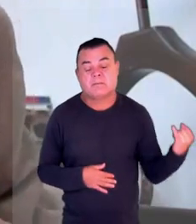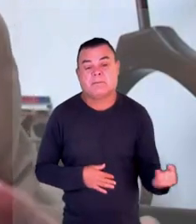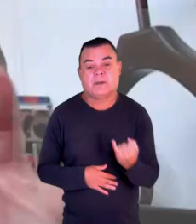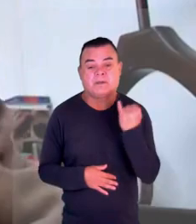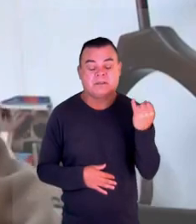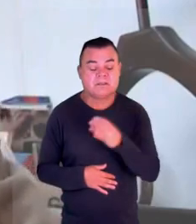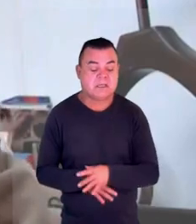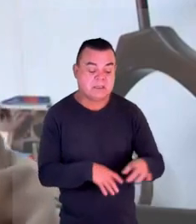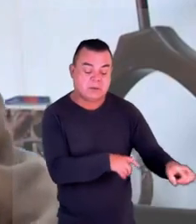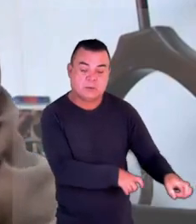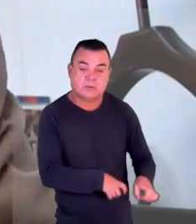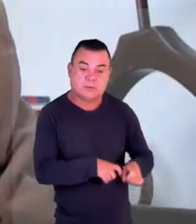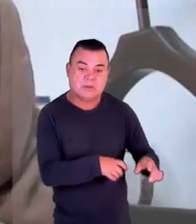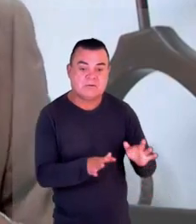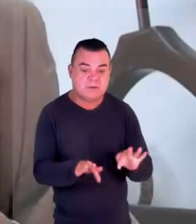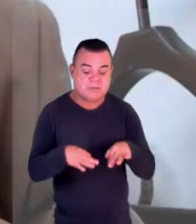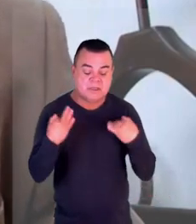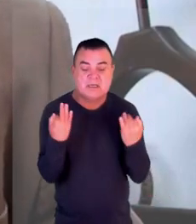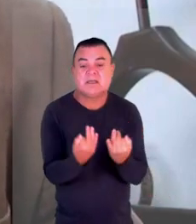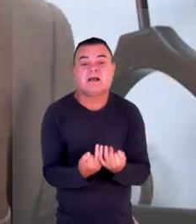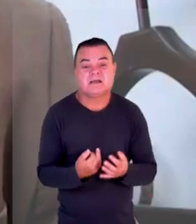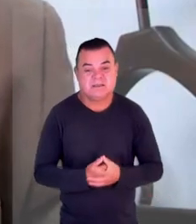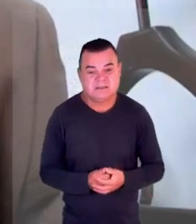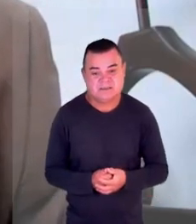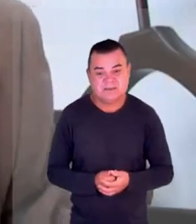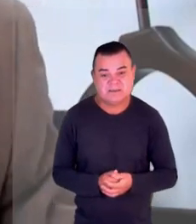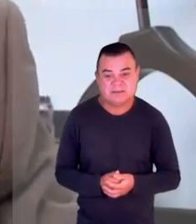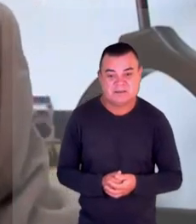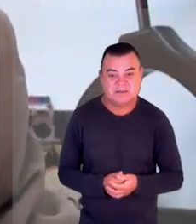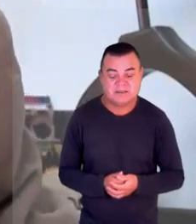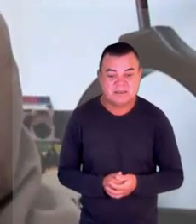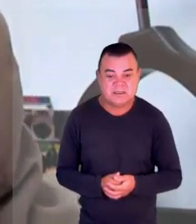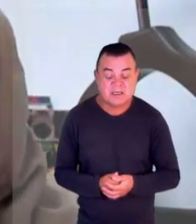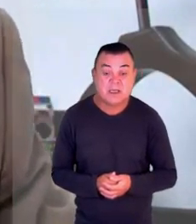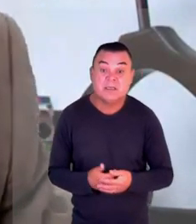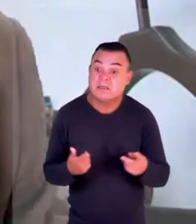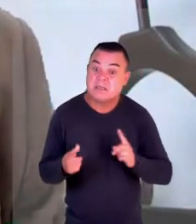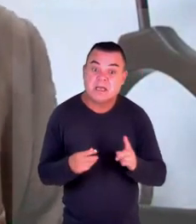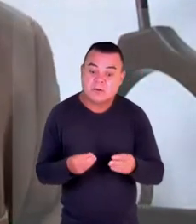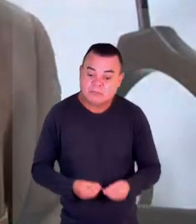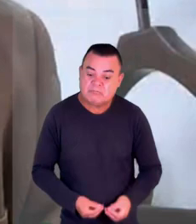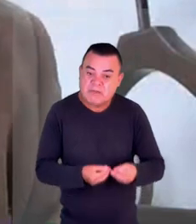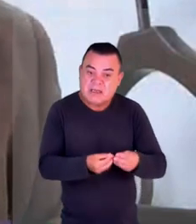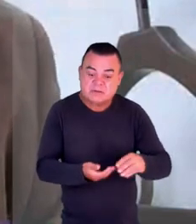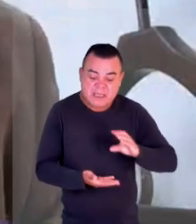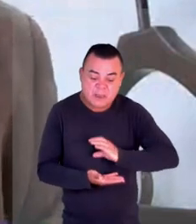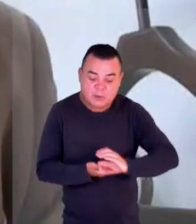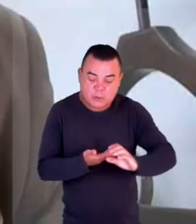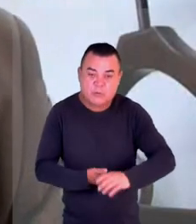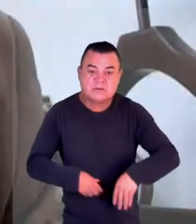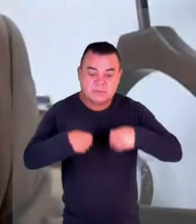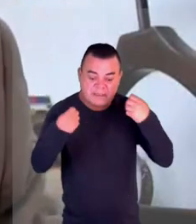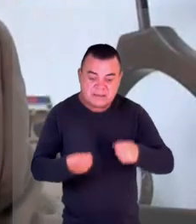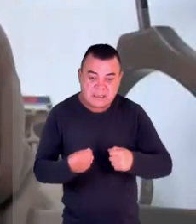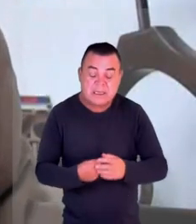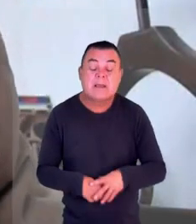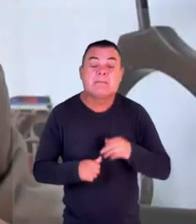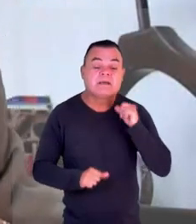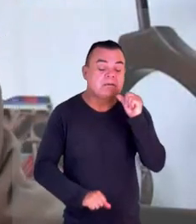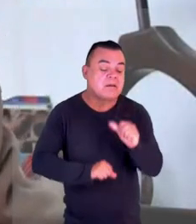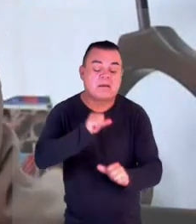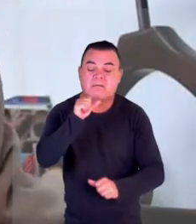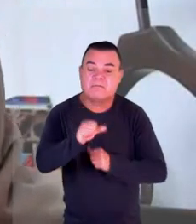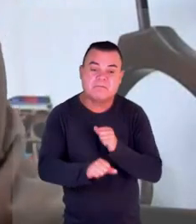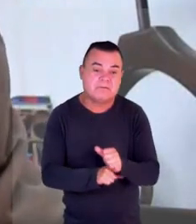familiar eu diria não se não se destina os recursos necessários para a realização da reforma agrária